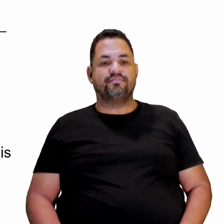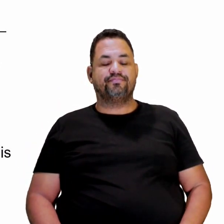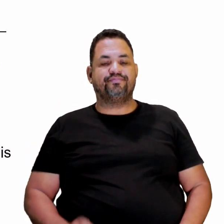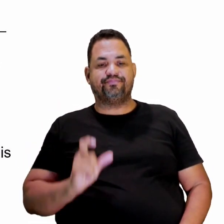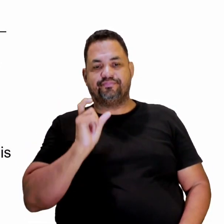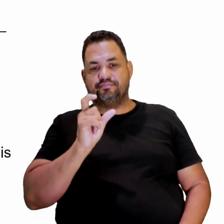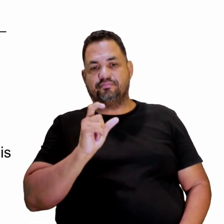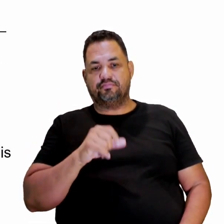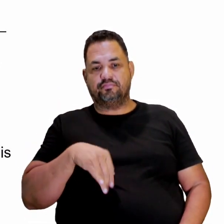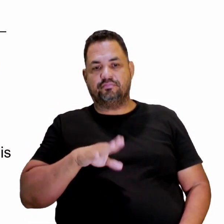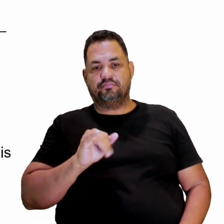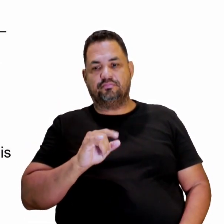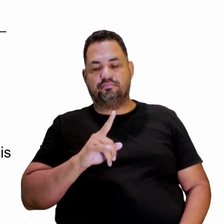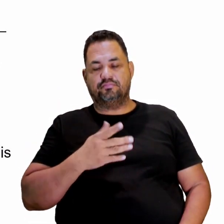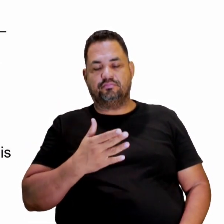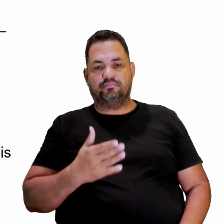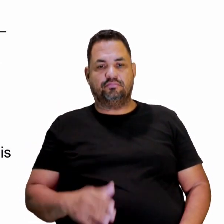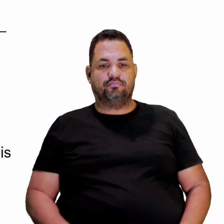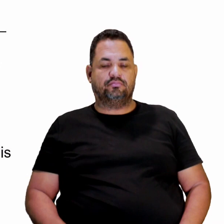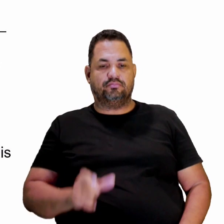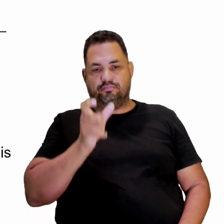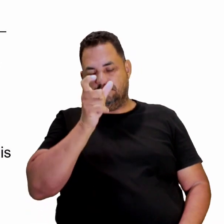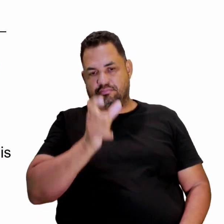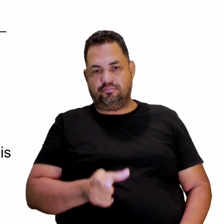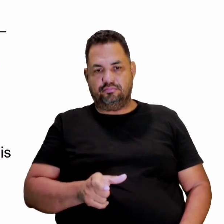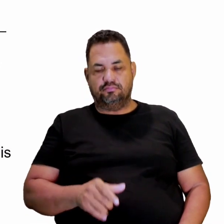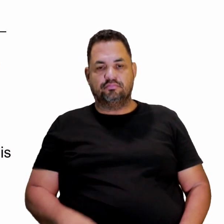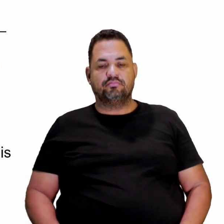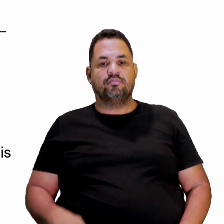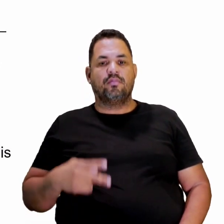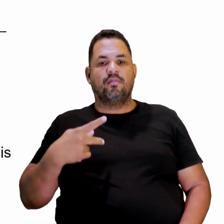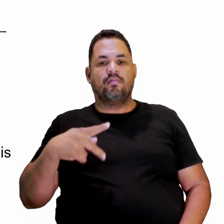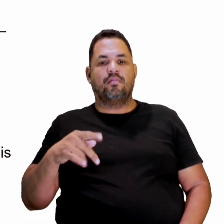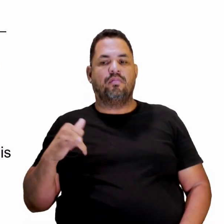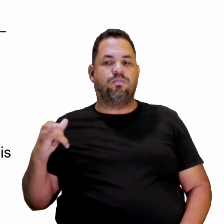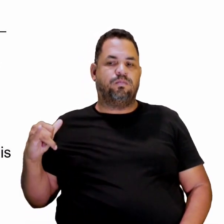dessa palavra your plane, que seria aqui o sujeito. Seu avião